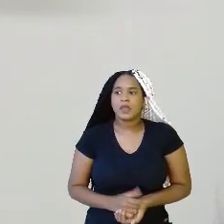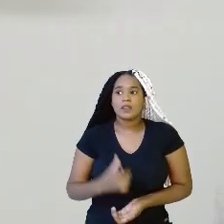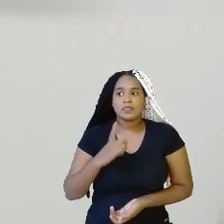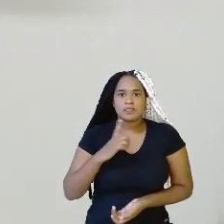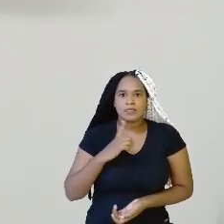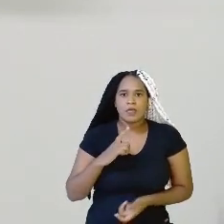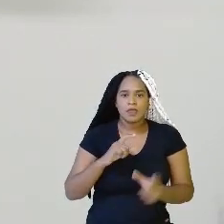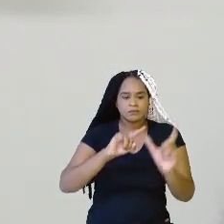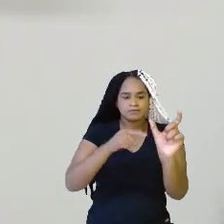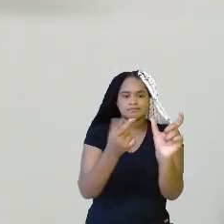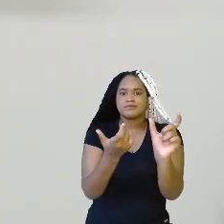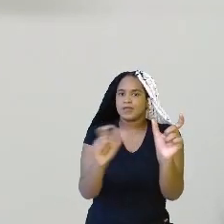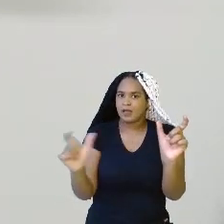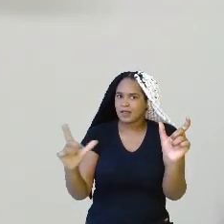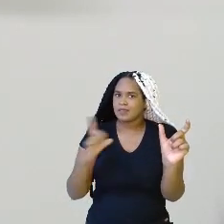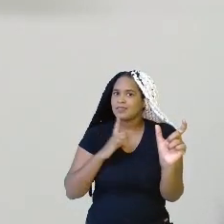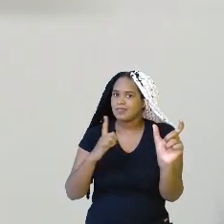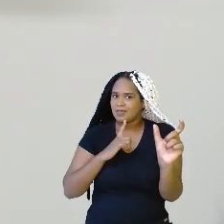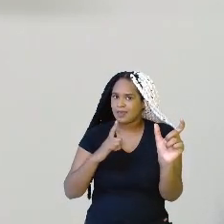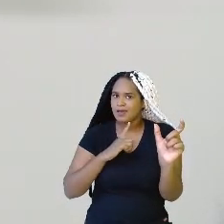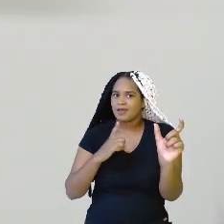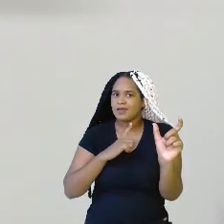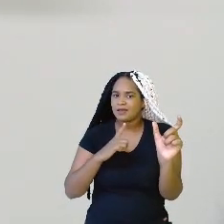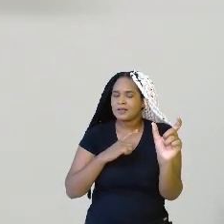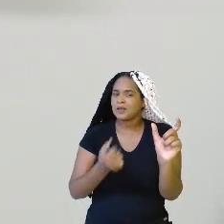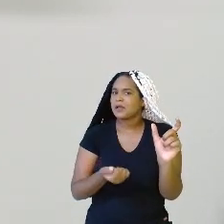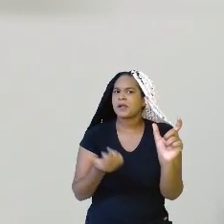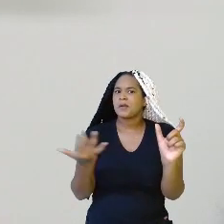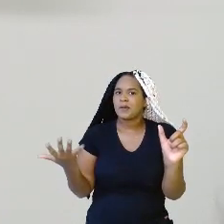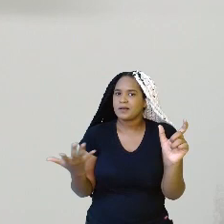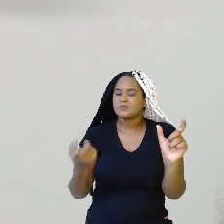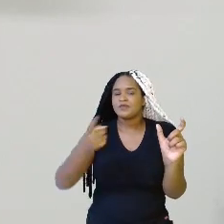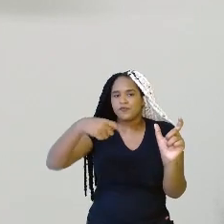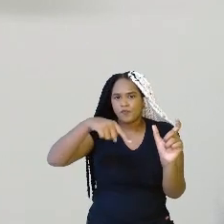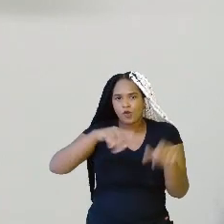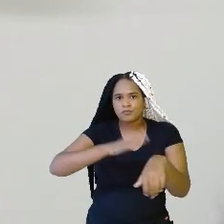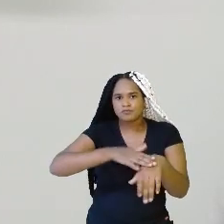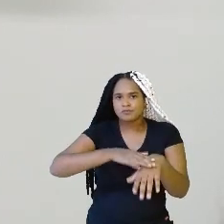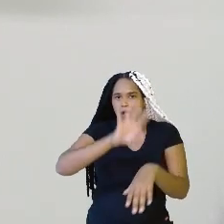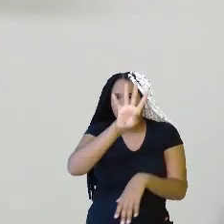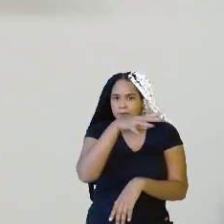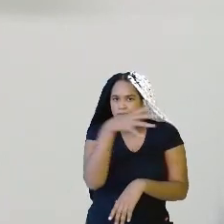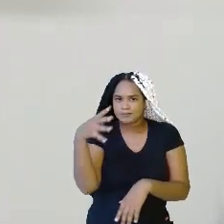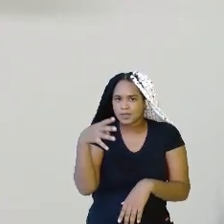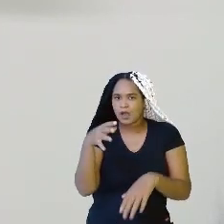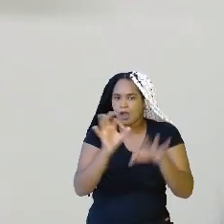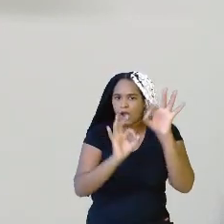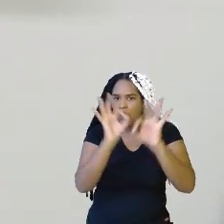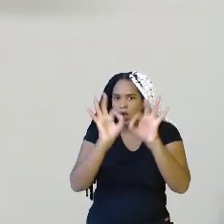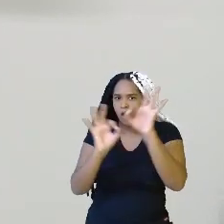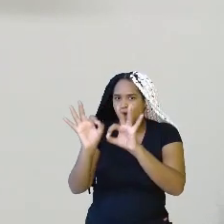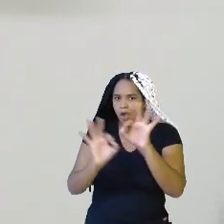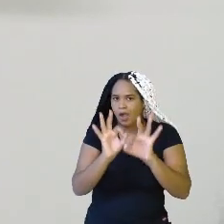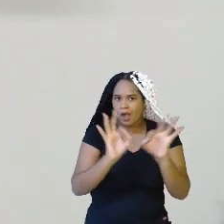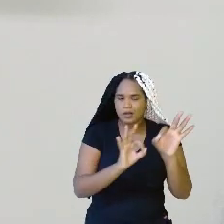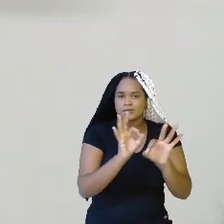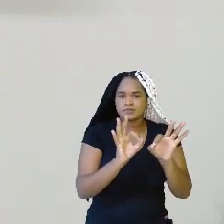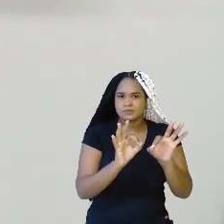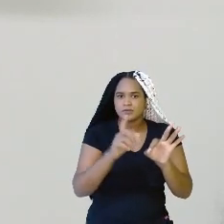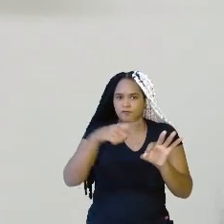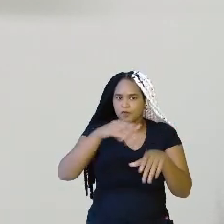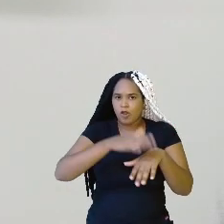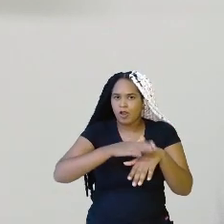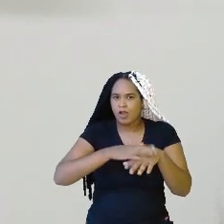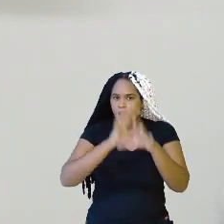aí, vai ter centavos. Então, monta o quadro de valor e lugar, faz